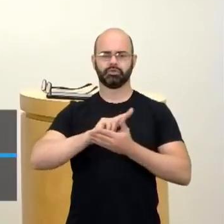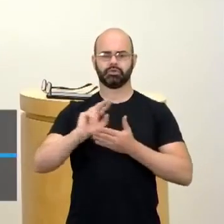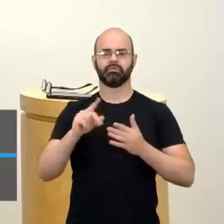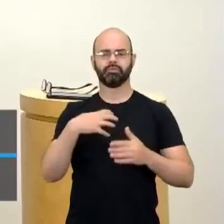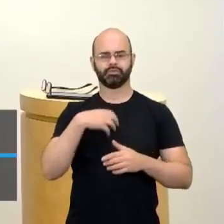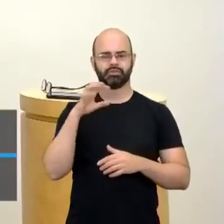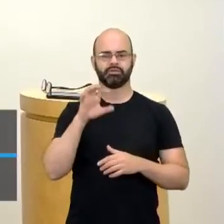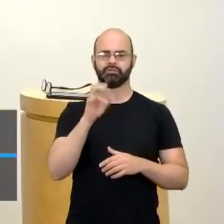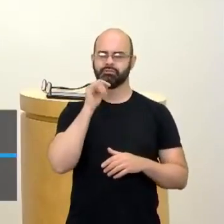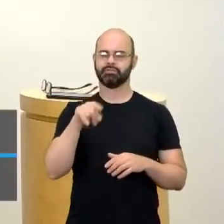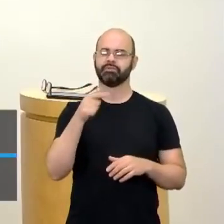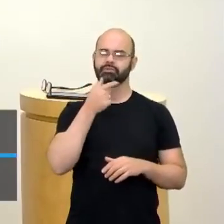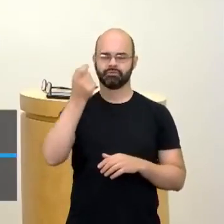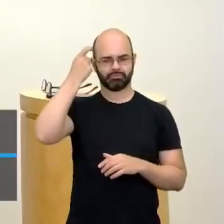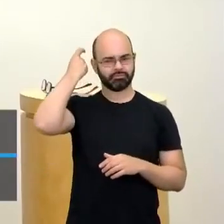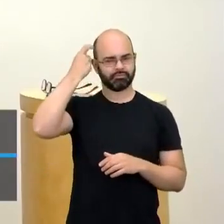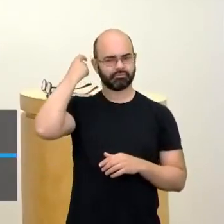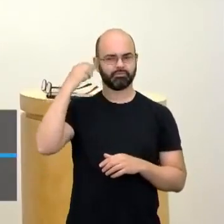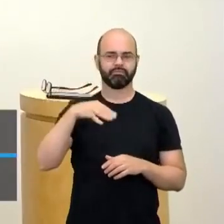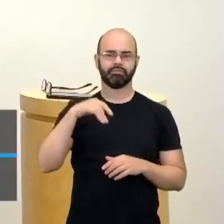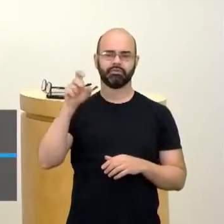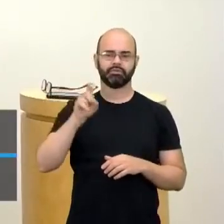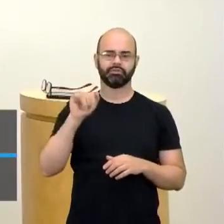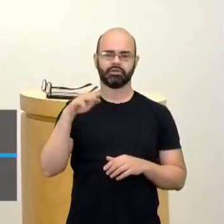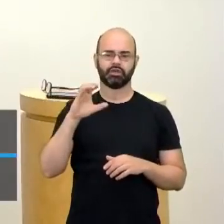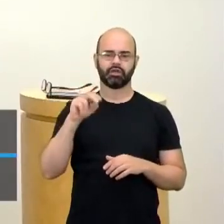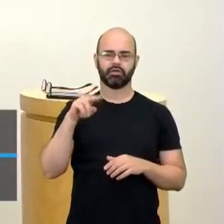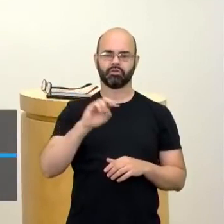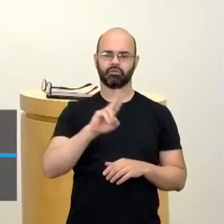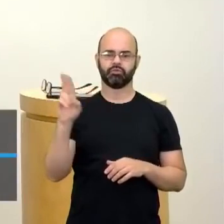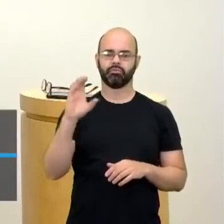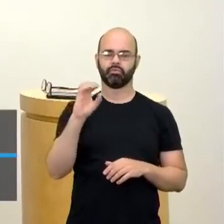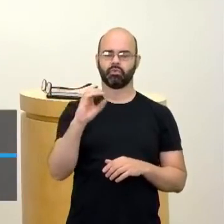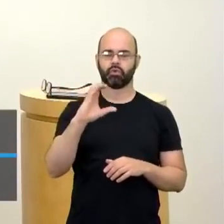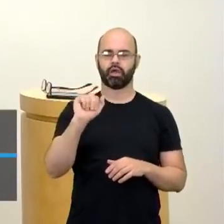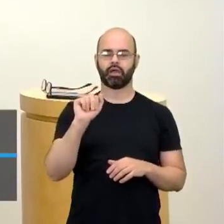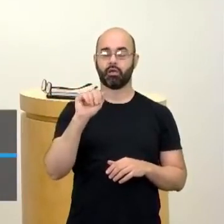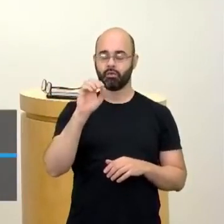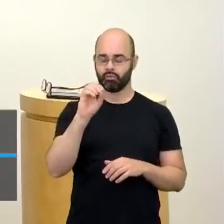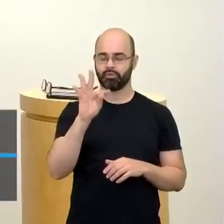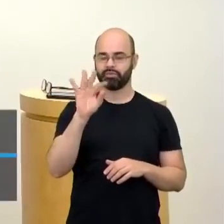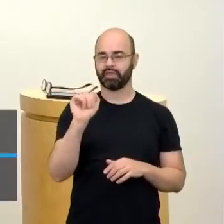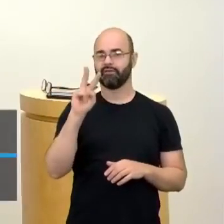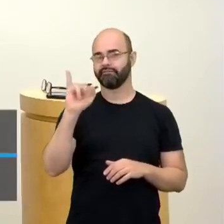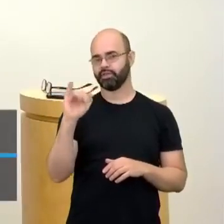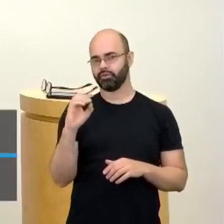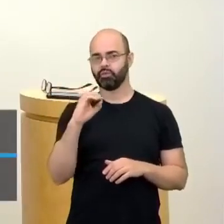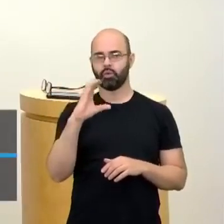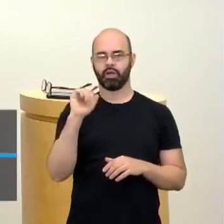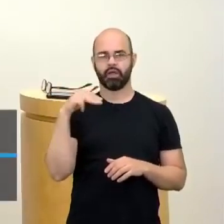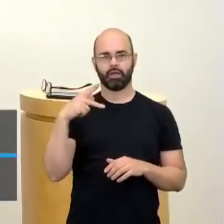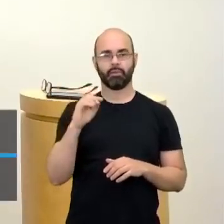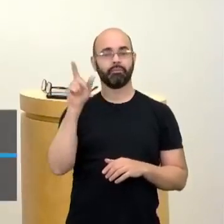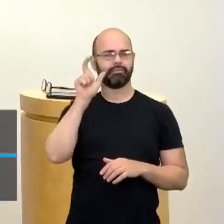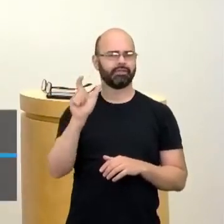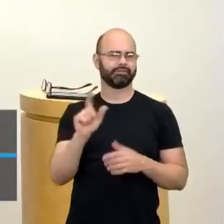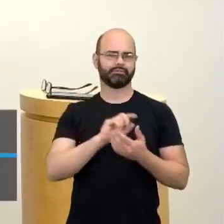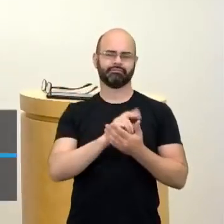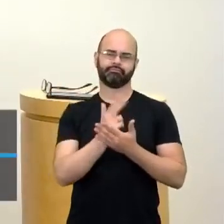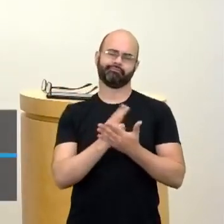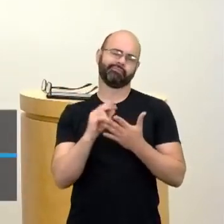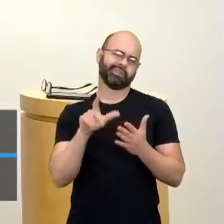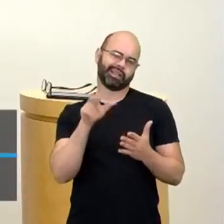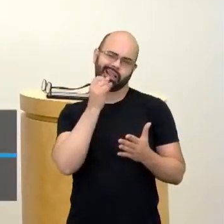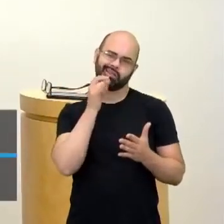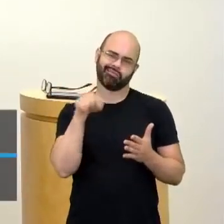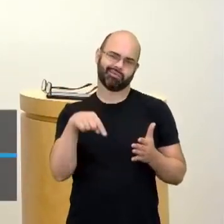obras lá de um mexicano, pintor, escultor chamado Otávio Ocampo. Muito, muito interessante a obra desse artista. Naturalmente, a gente não